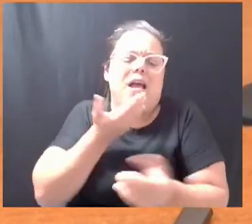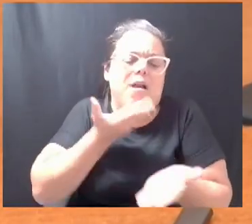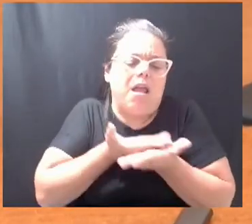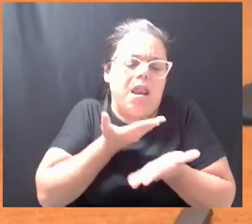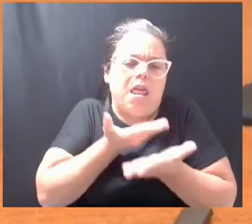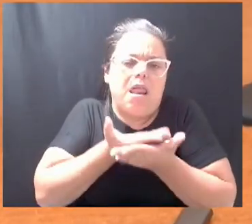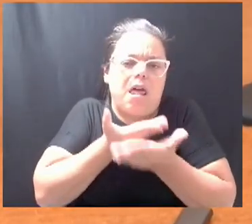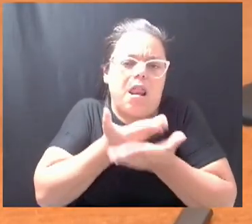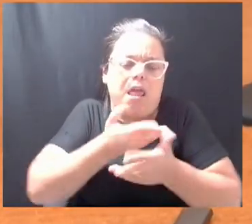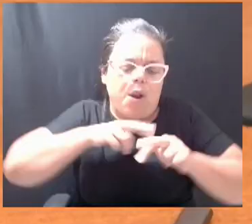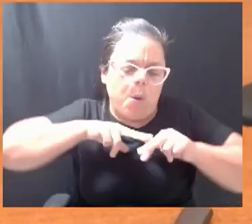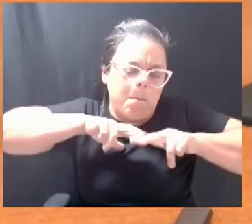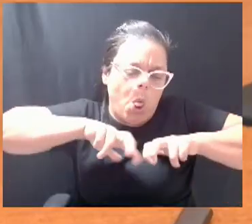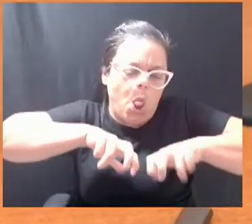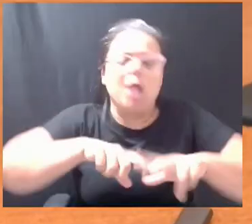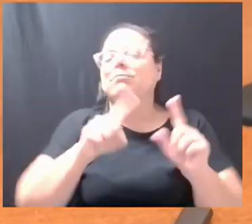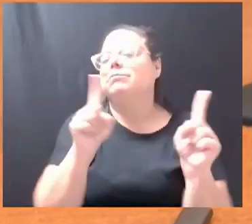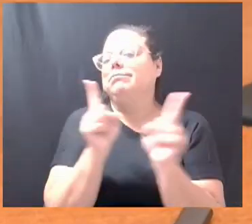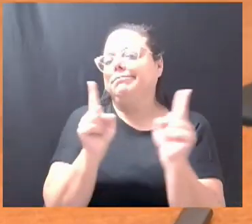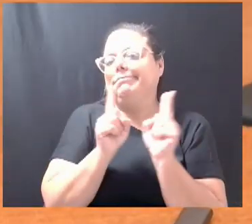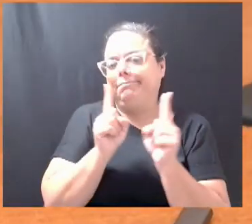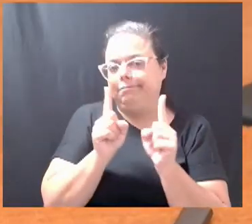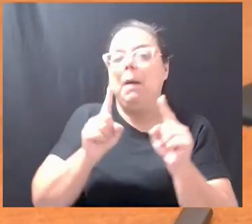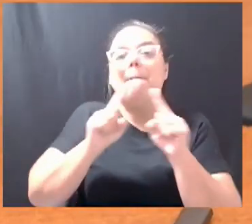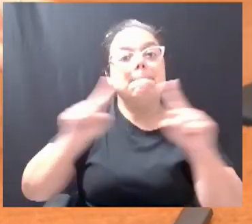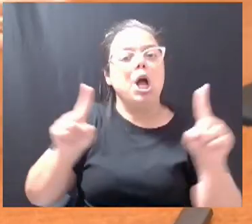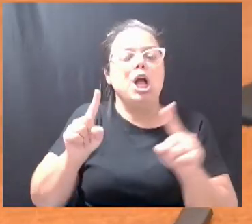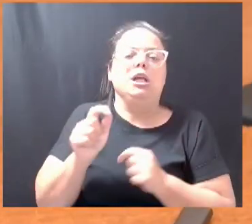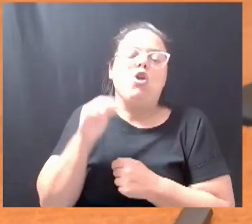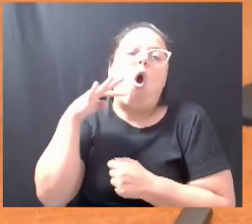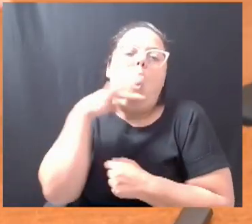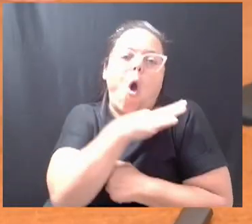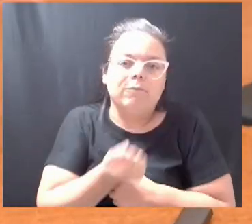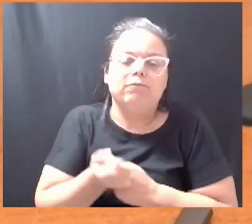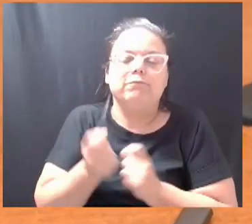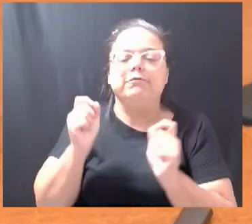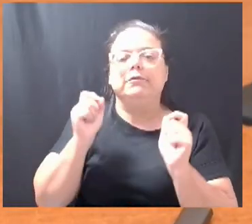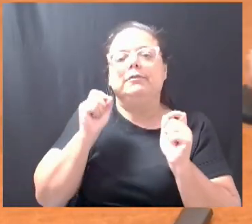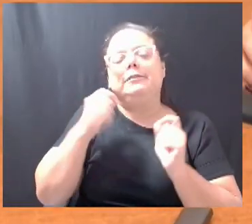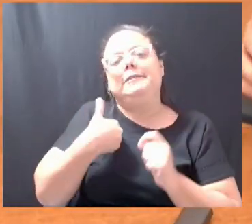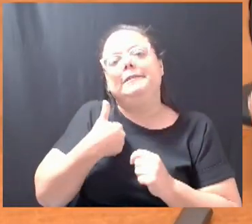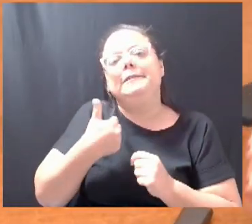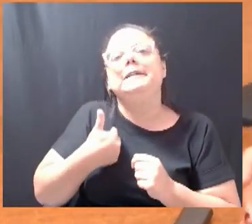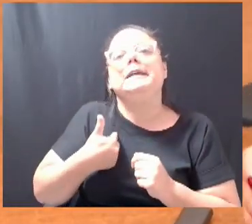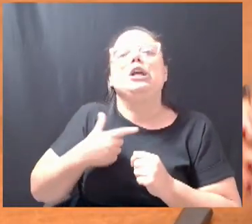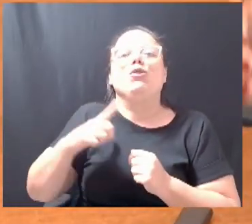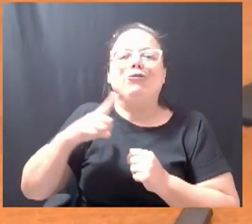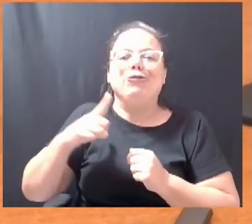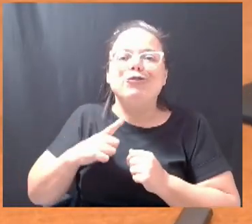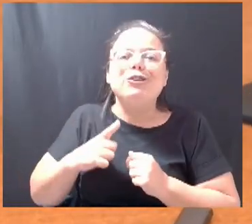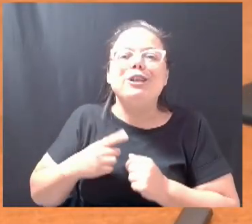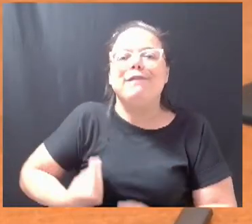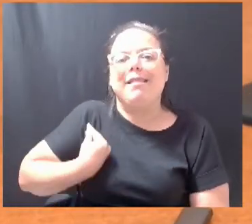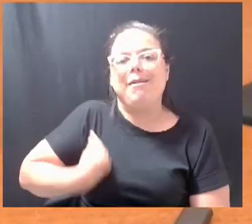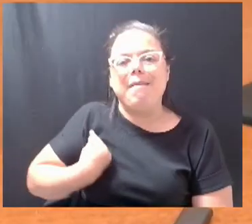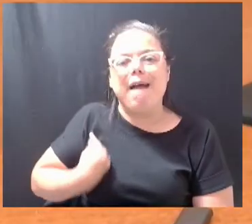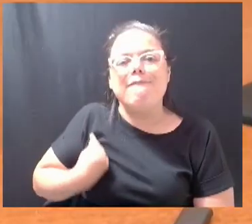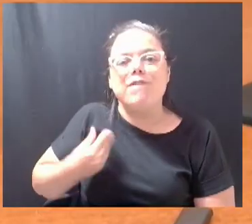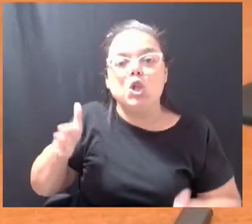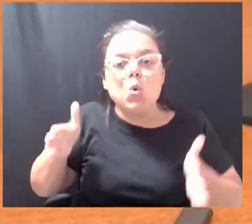levando, né? Obviamente que passei por um bom processo da minha vida, assim,